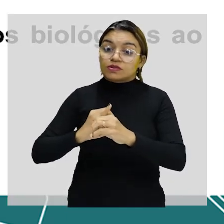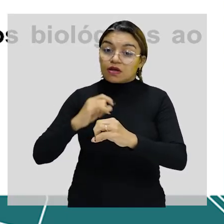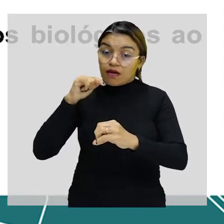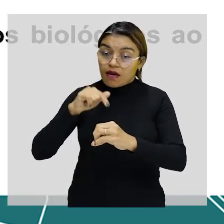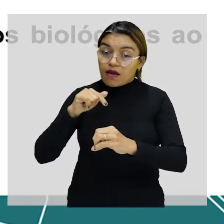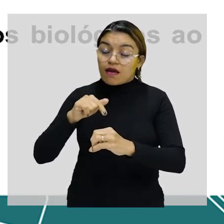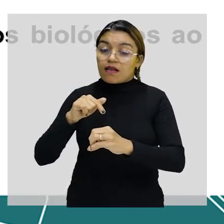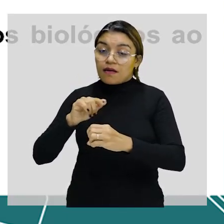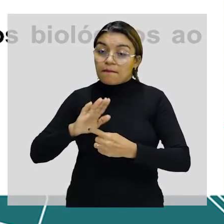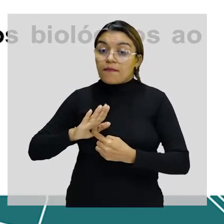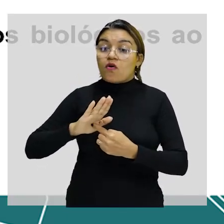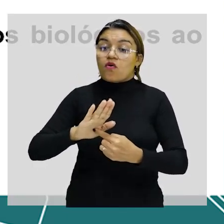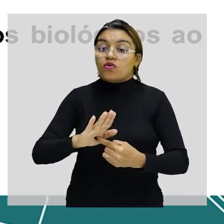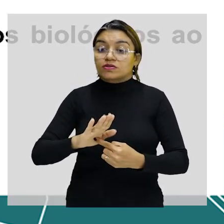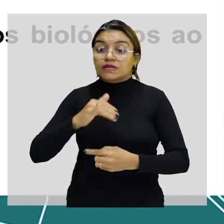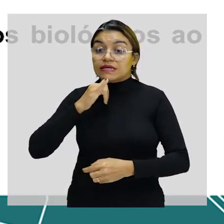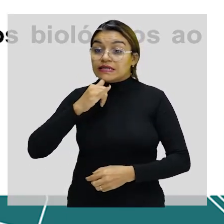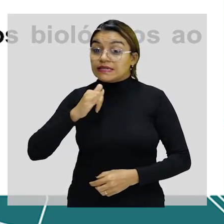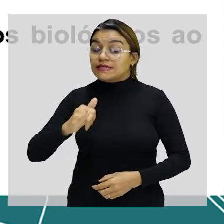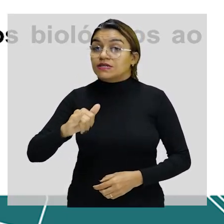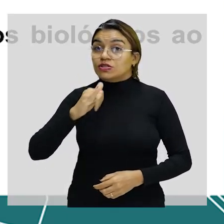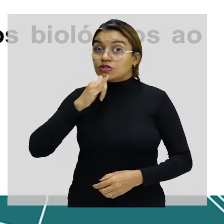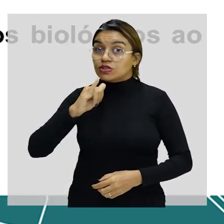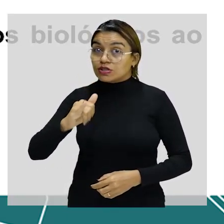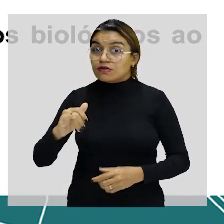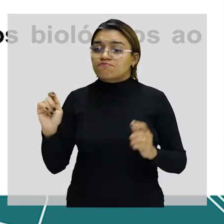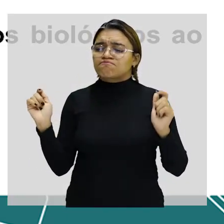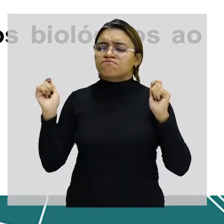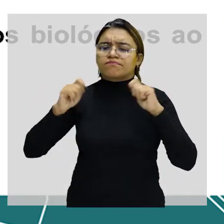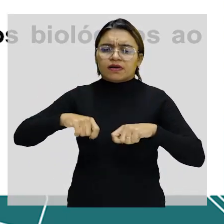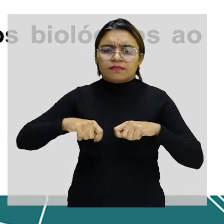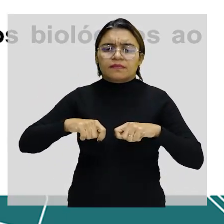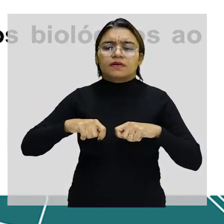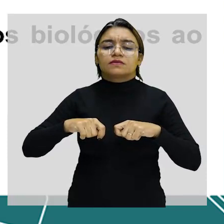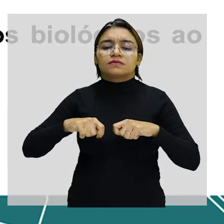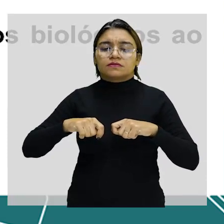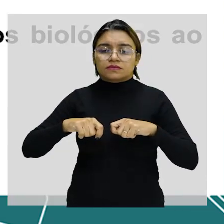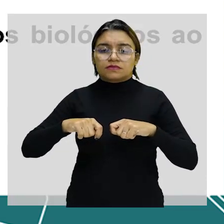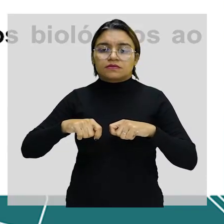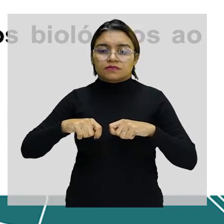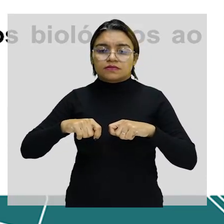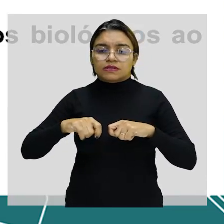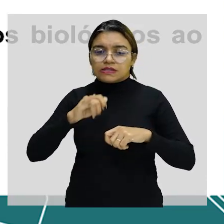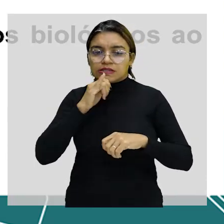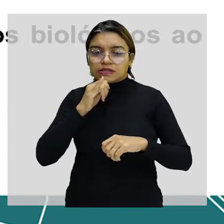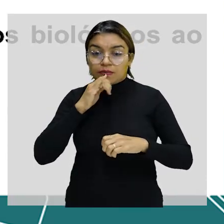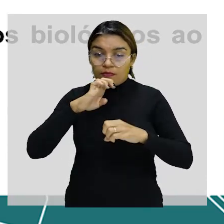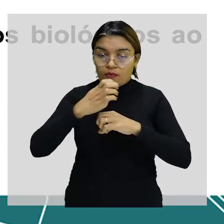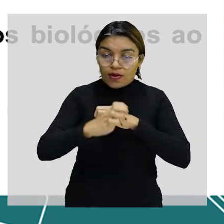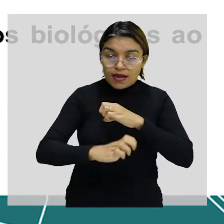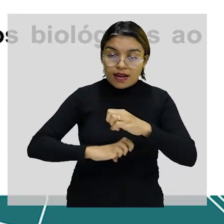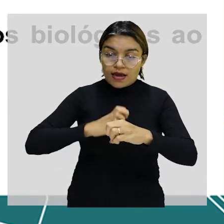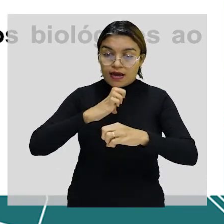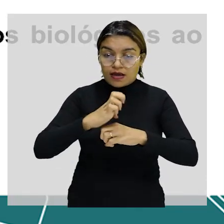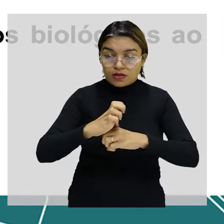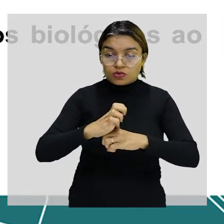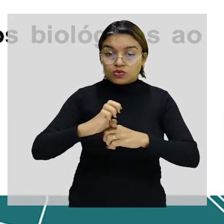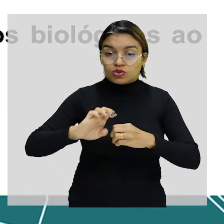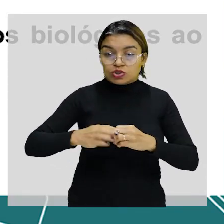transfere, que eu destaquei, transfere energia suficiente para expulsar os elétrons de sua